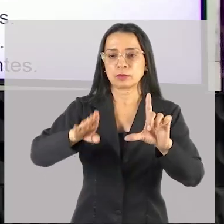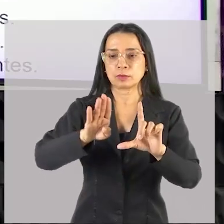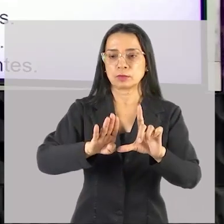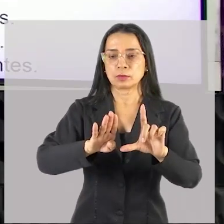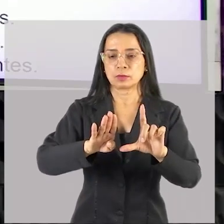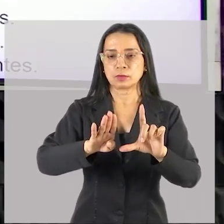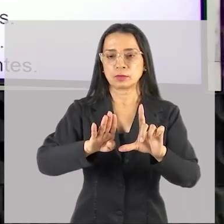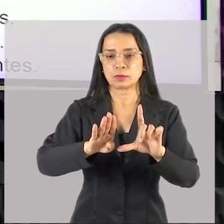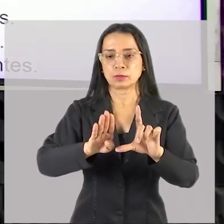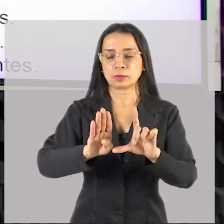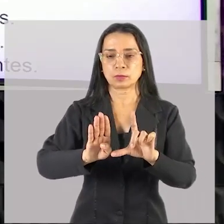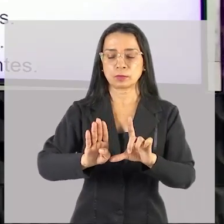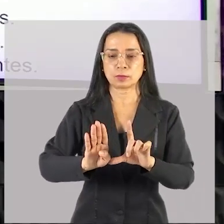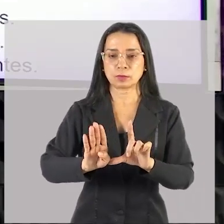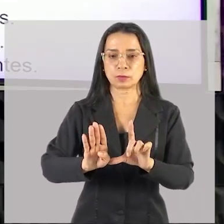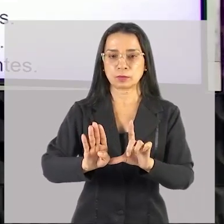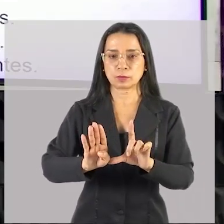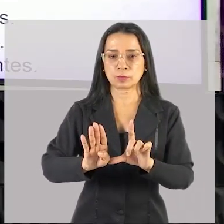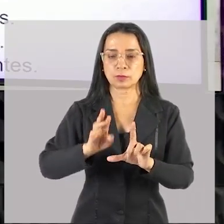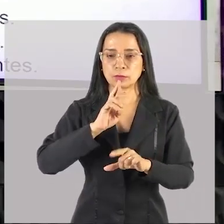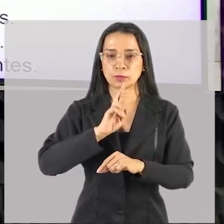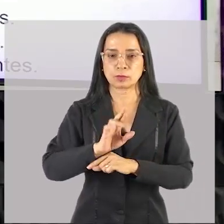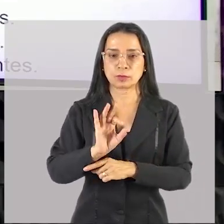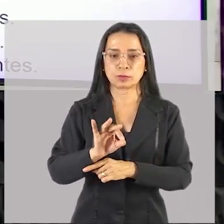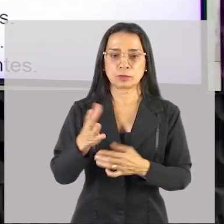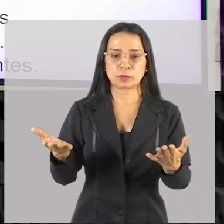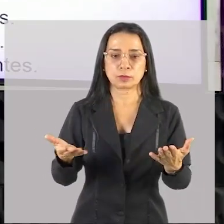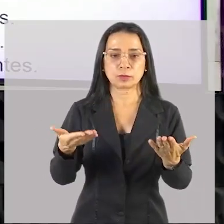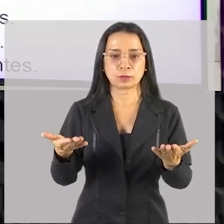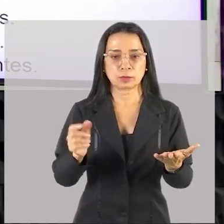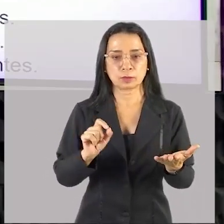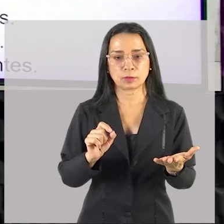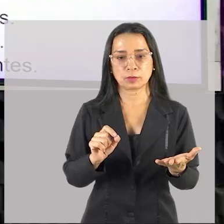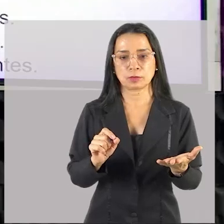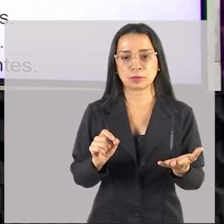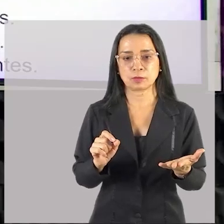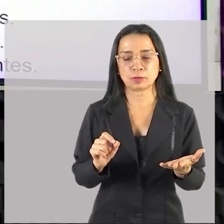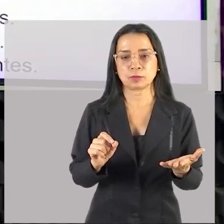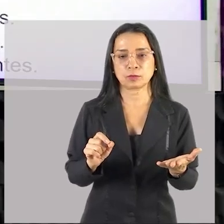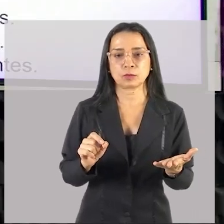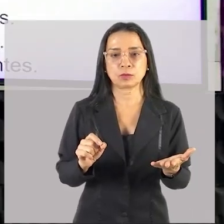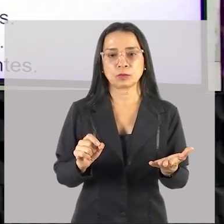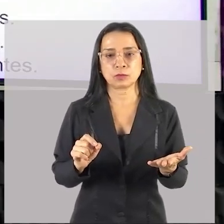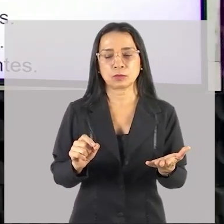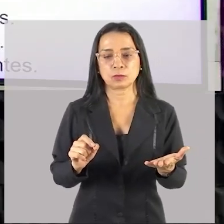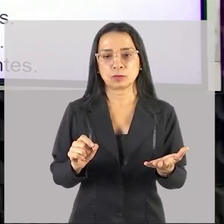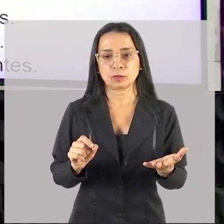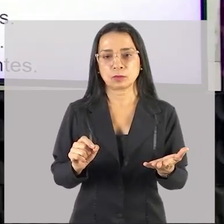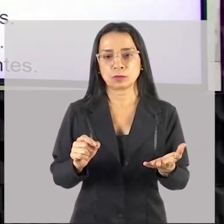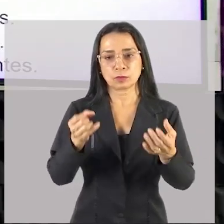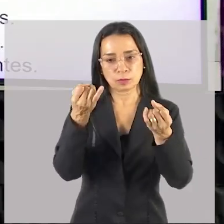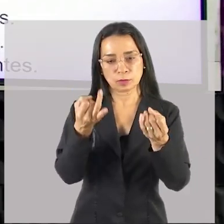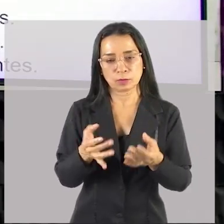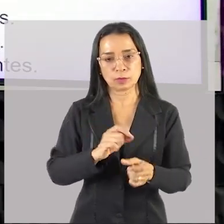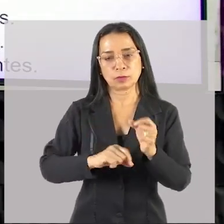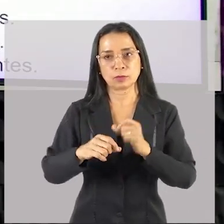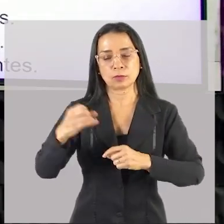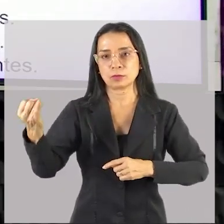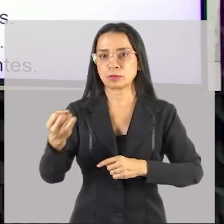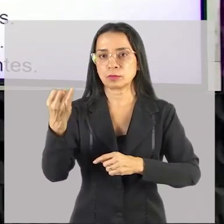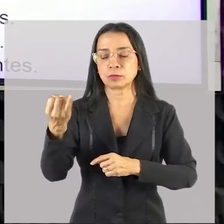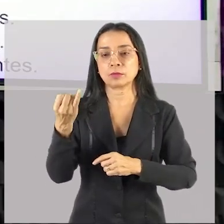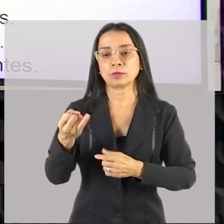os critérios pragmáticos. Bom, não é disso que se trata, né, o pensamento do Aristóteles. A gente pode descartar. Letra D. Lógica e os princípios